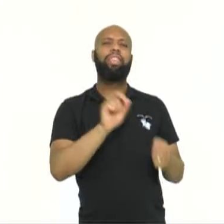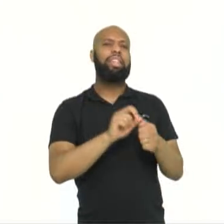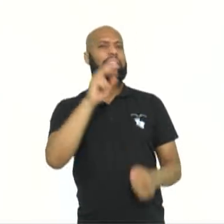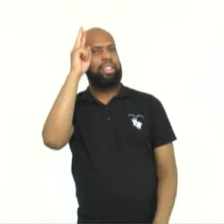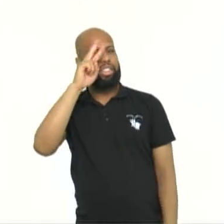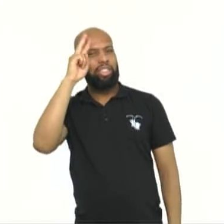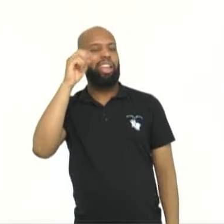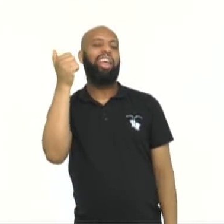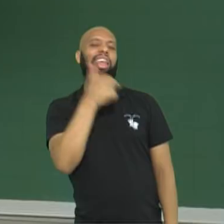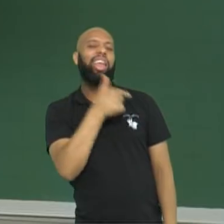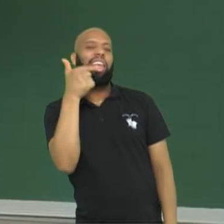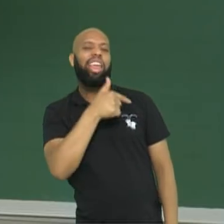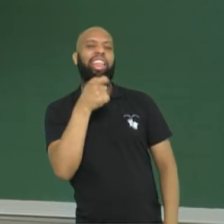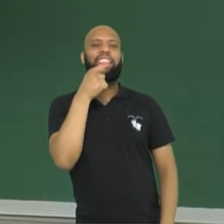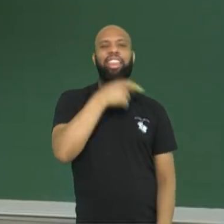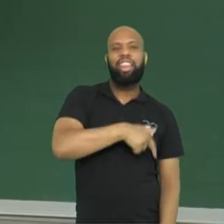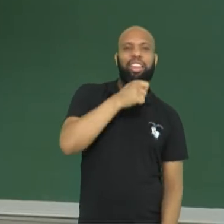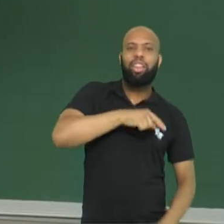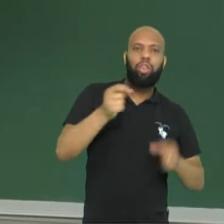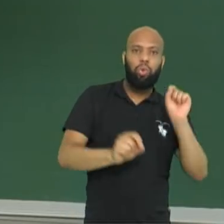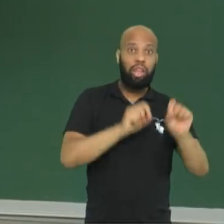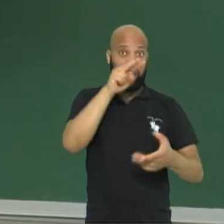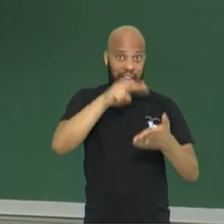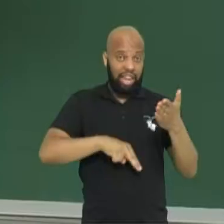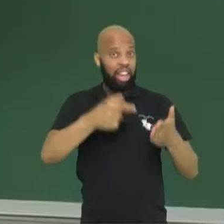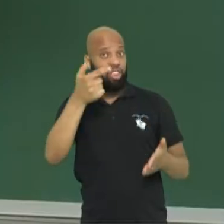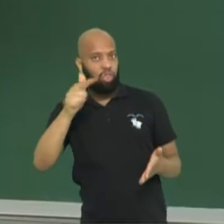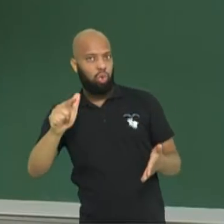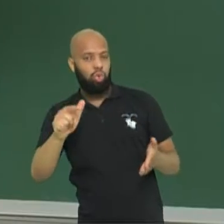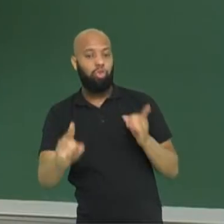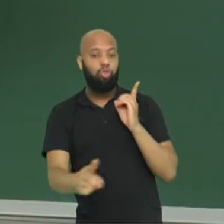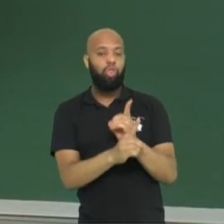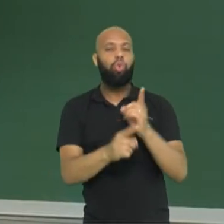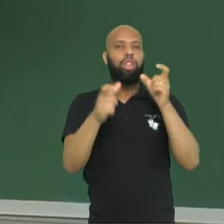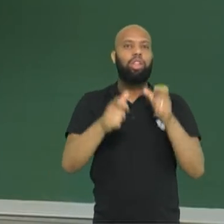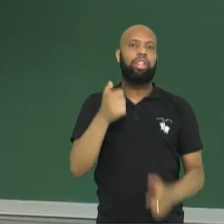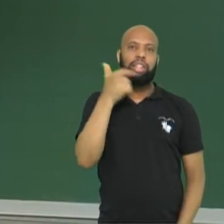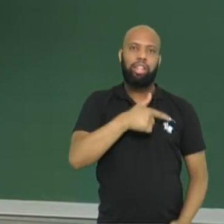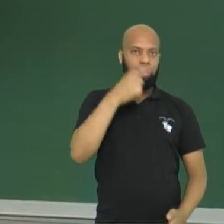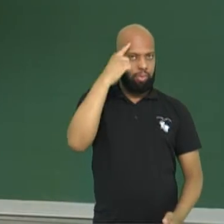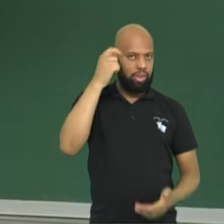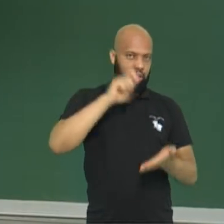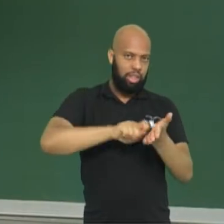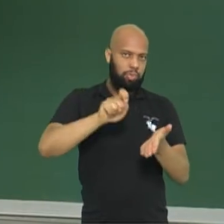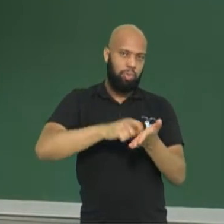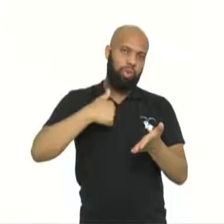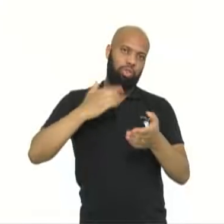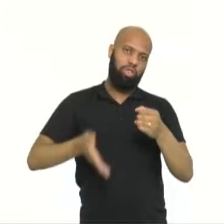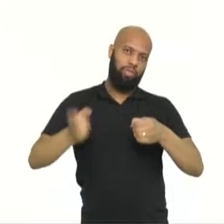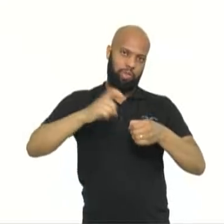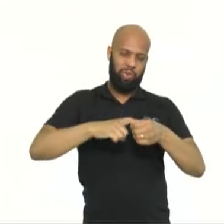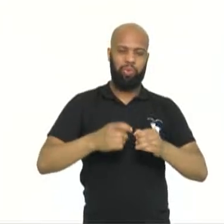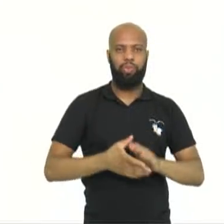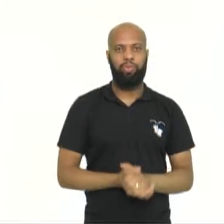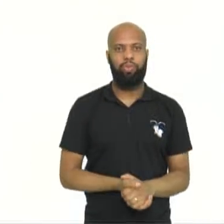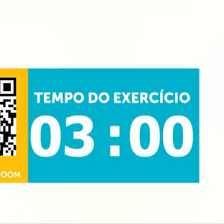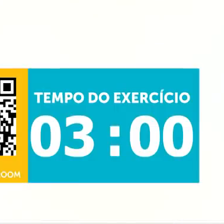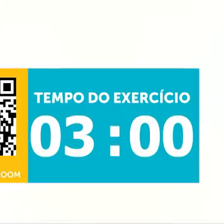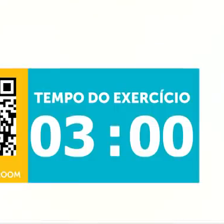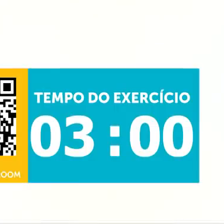tirinha engraçada. Então faça uma leitura novamente, né? Pense e responda e já retornamos.